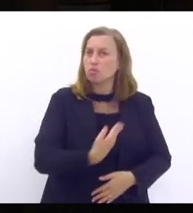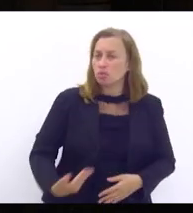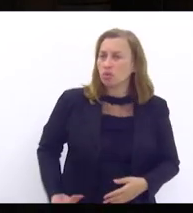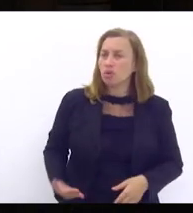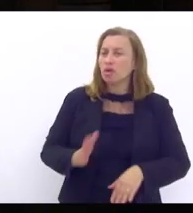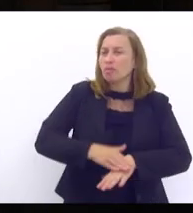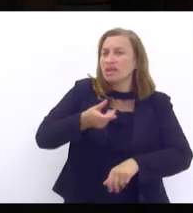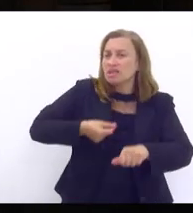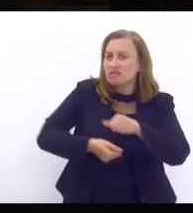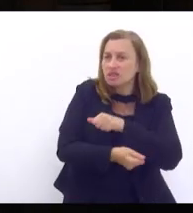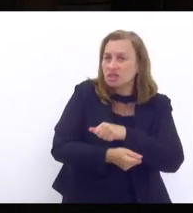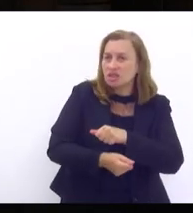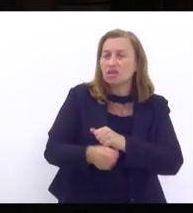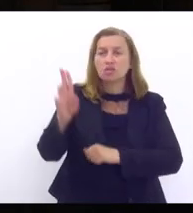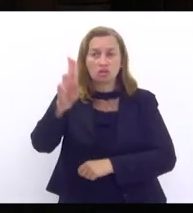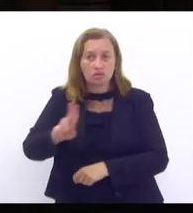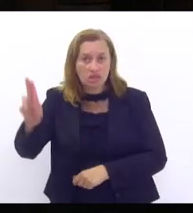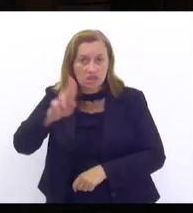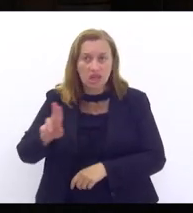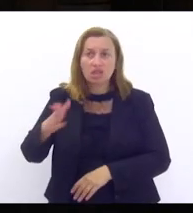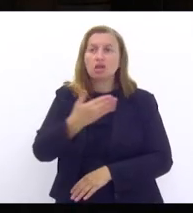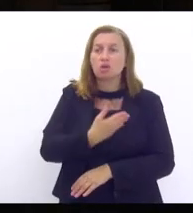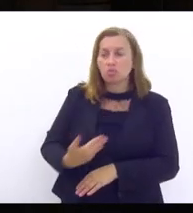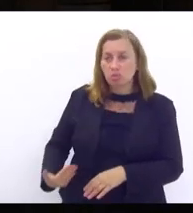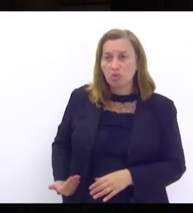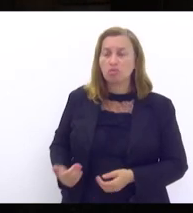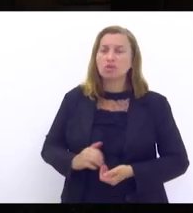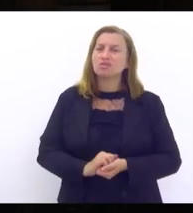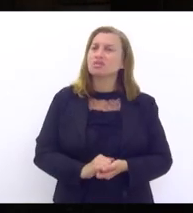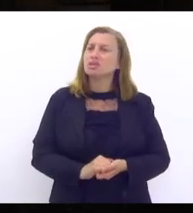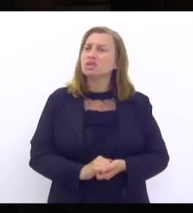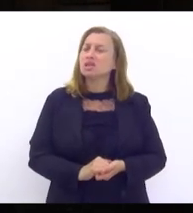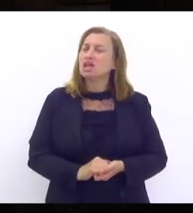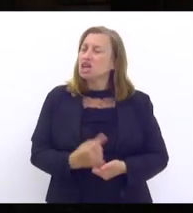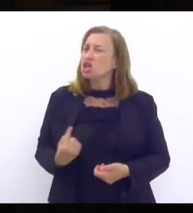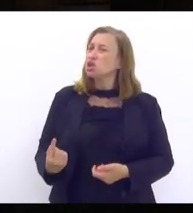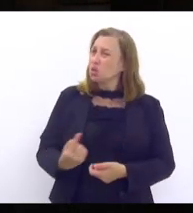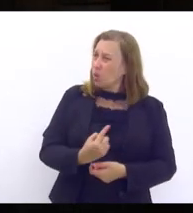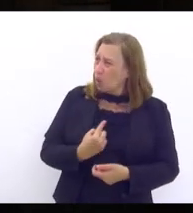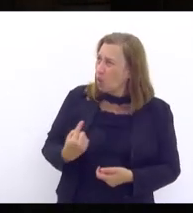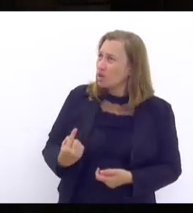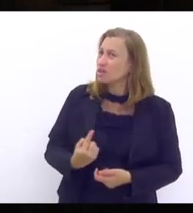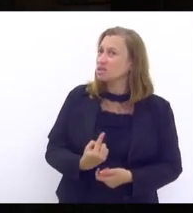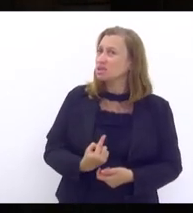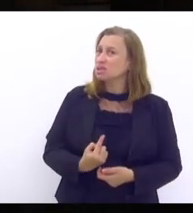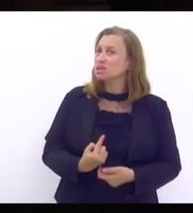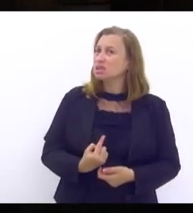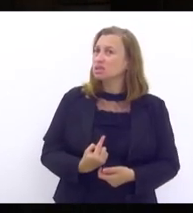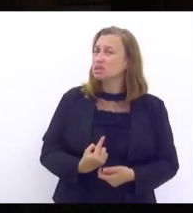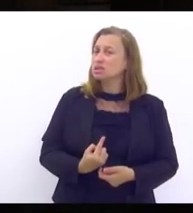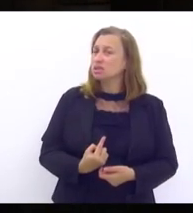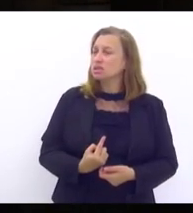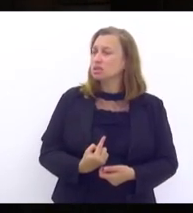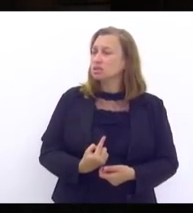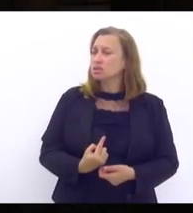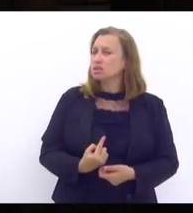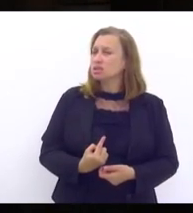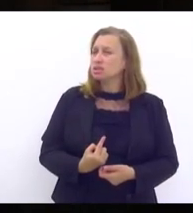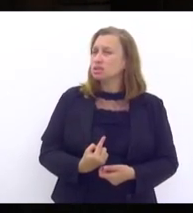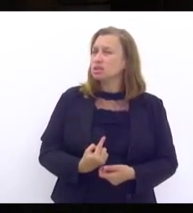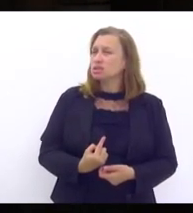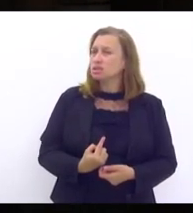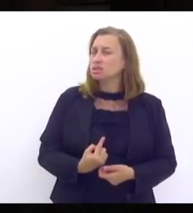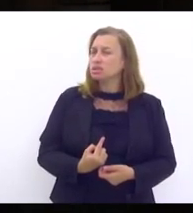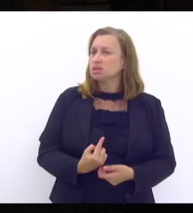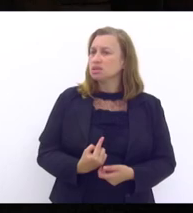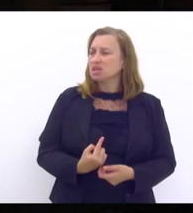mais investimento na universidade pública e que nós venhamos a ter não relações